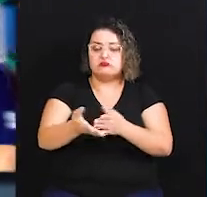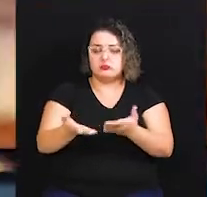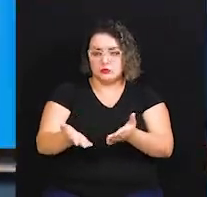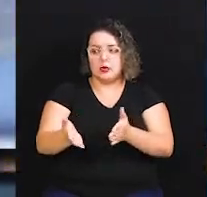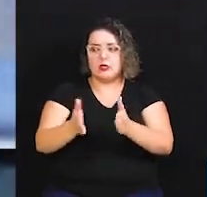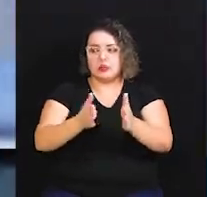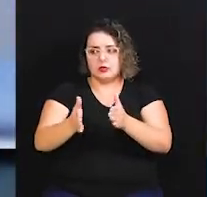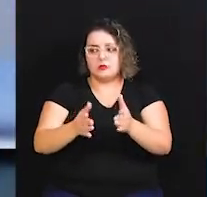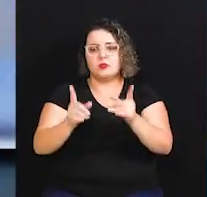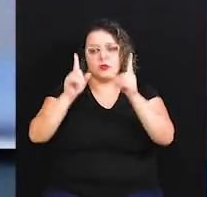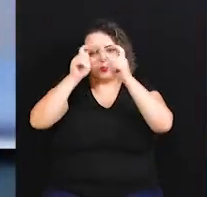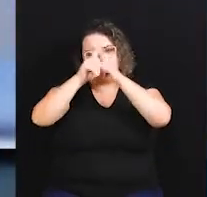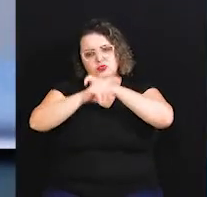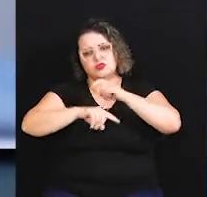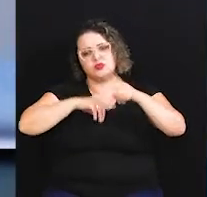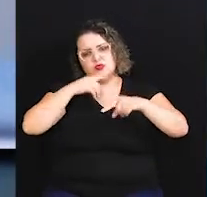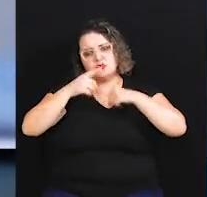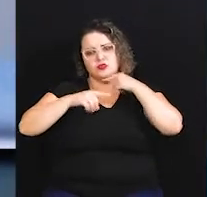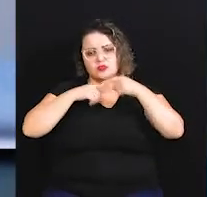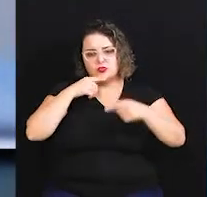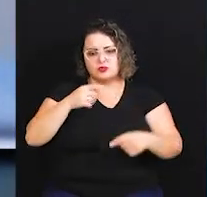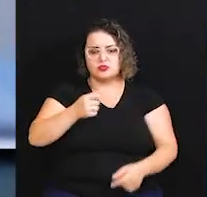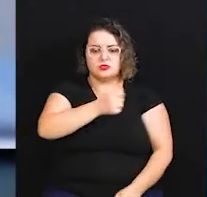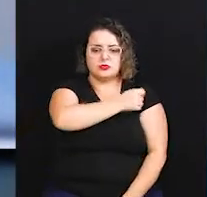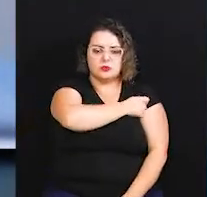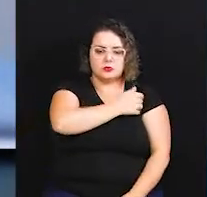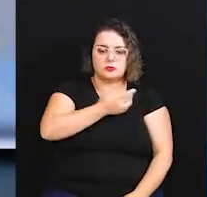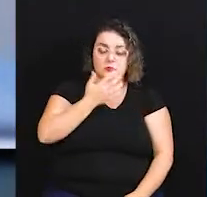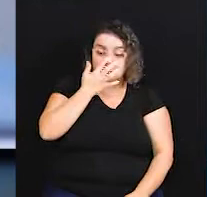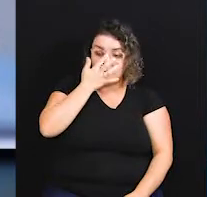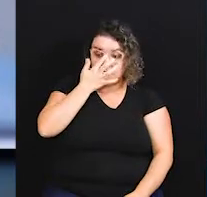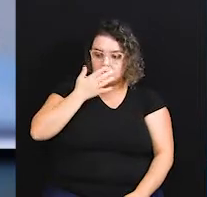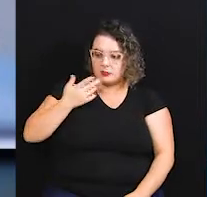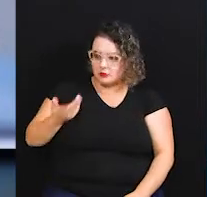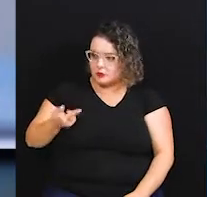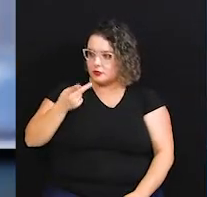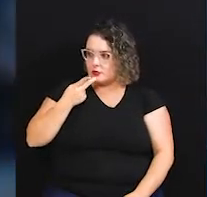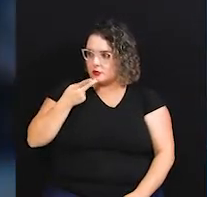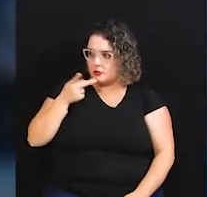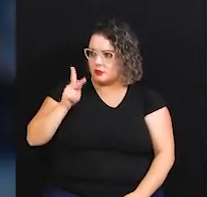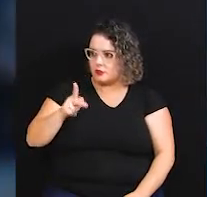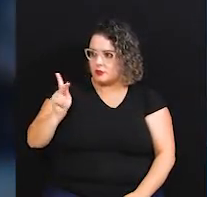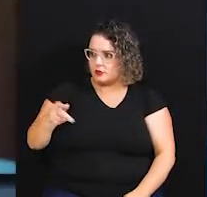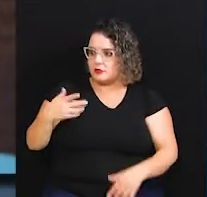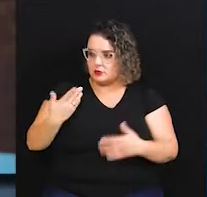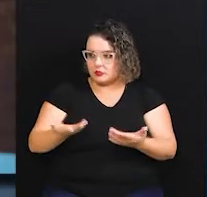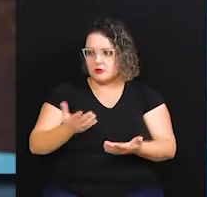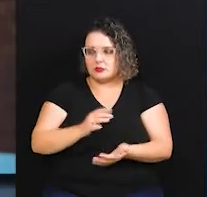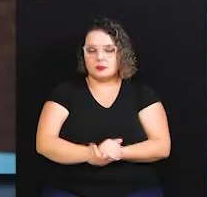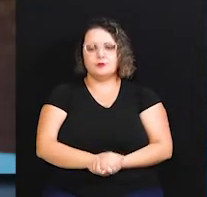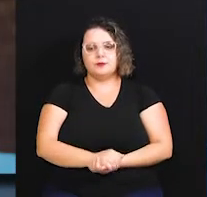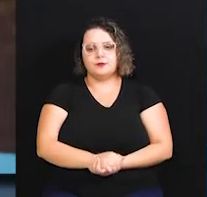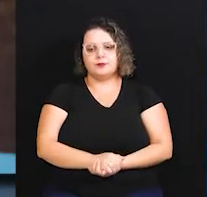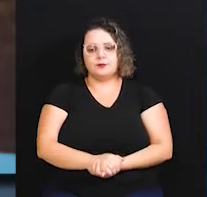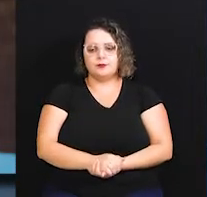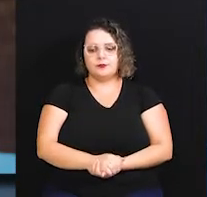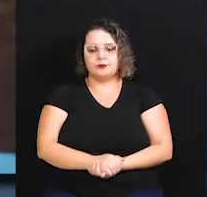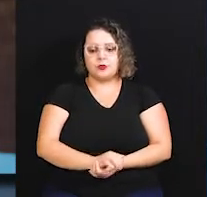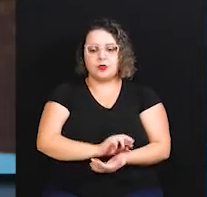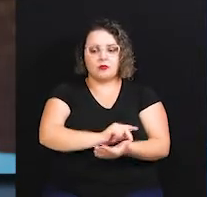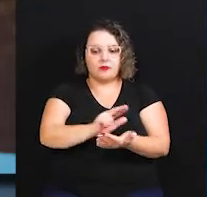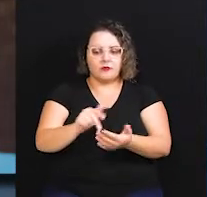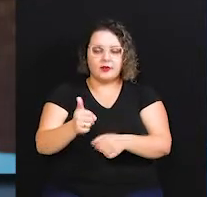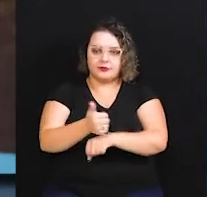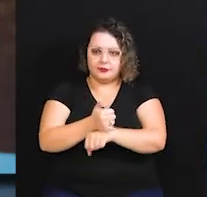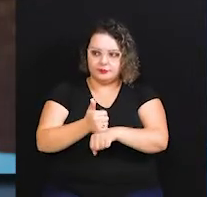das vezes esse período, assim, de tanta dificuldade e dúvida dos alunos. Sim, e você falando de professores, aqui vocês contam